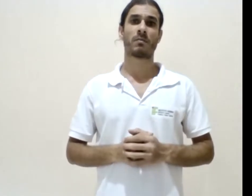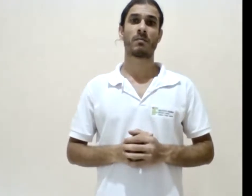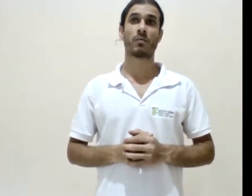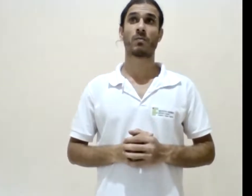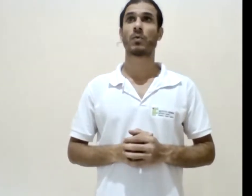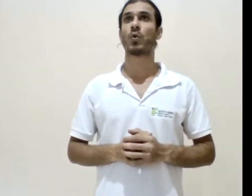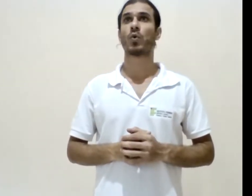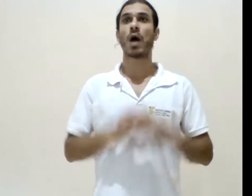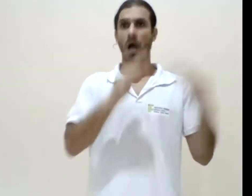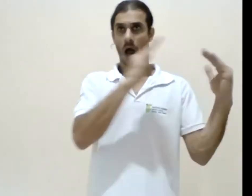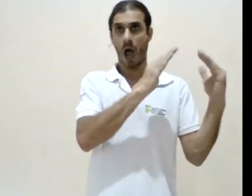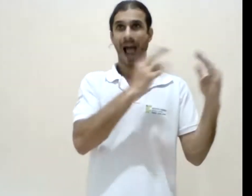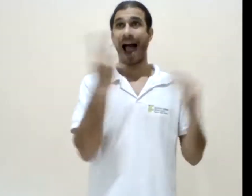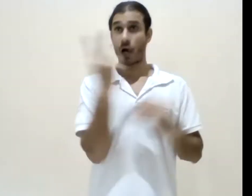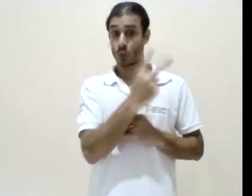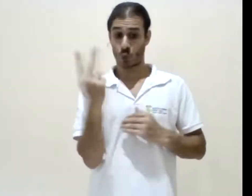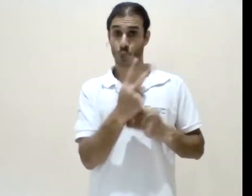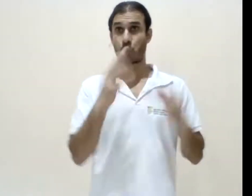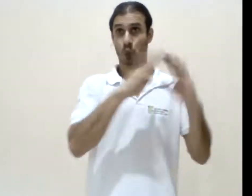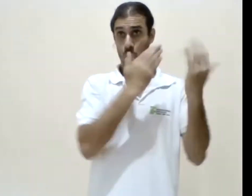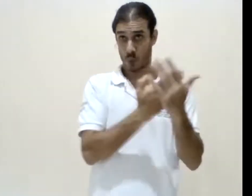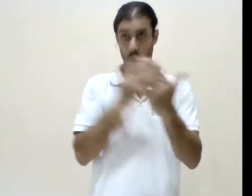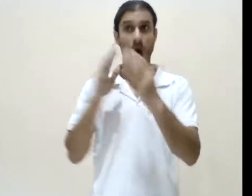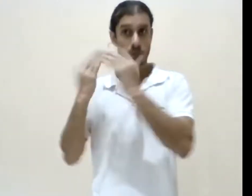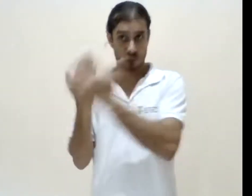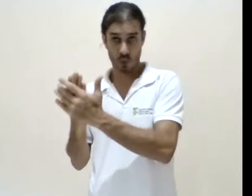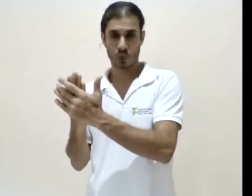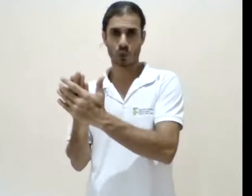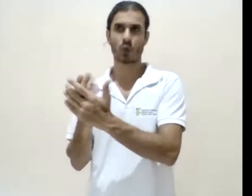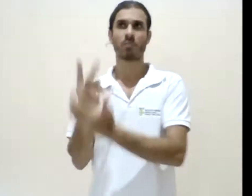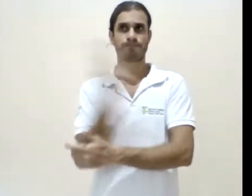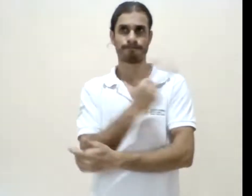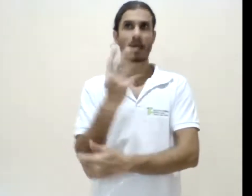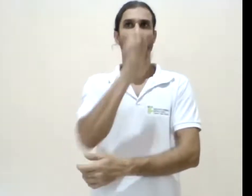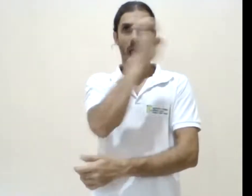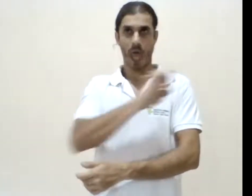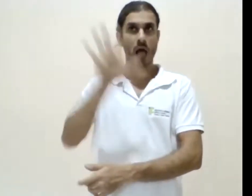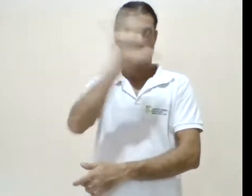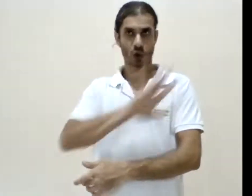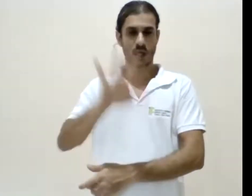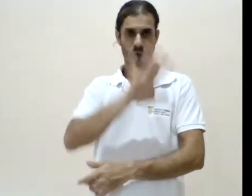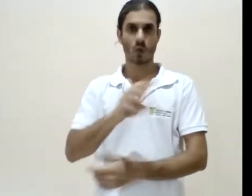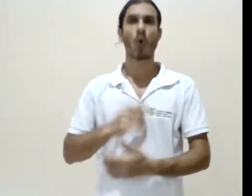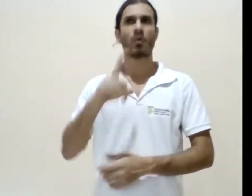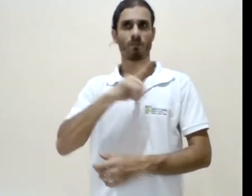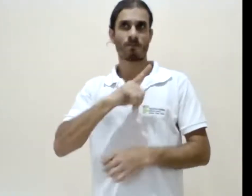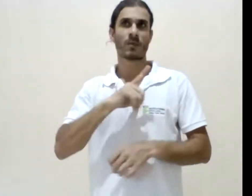estaduais. Essa de que tem o técnico agropecuário é estadual também? Estadual